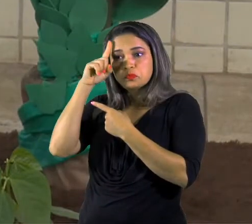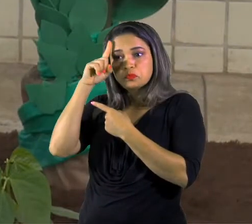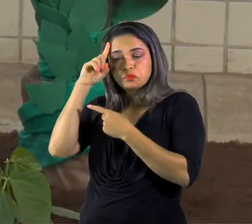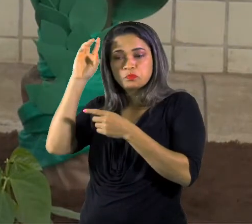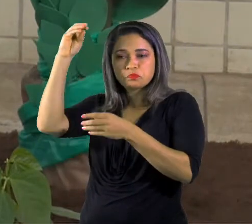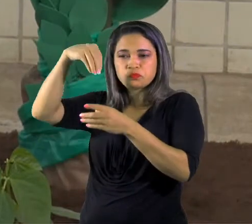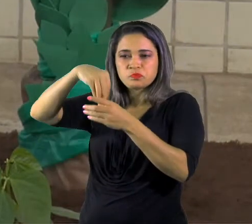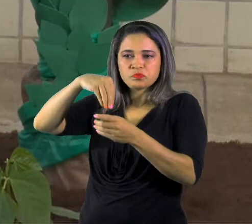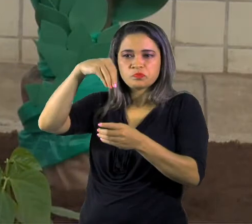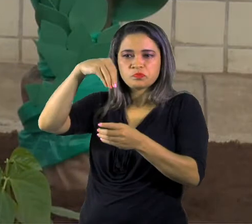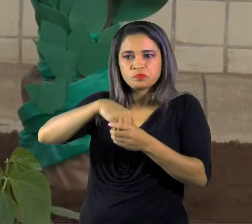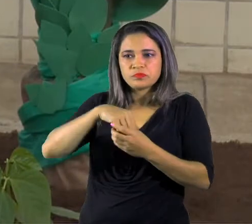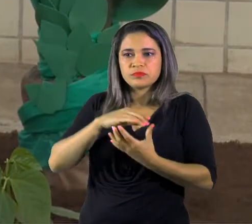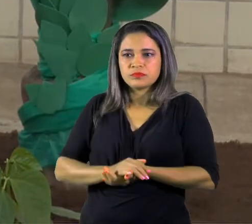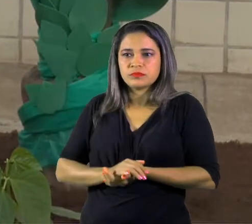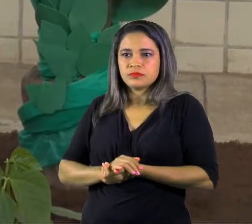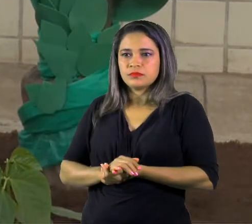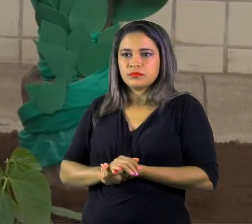A ciência é um